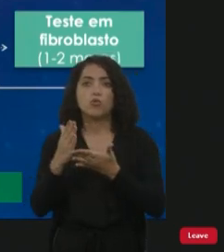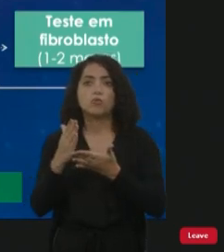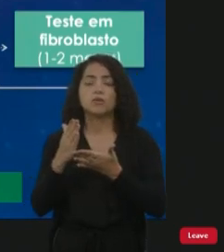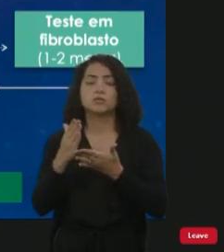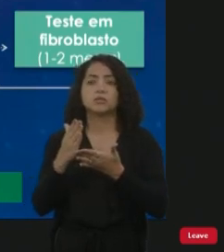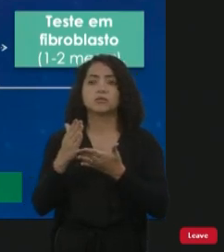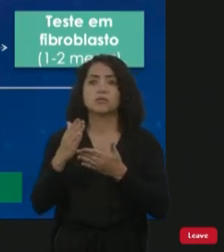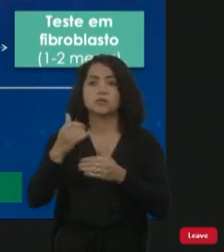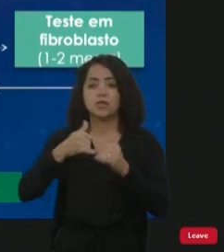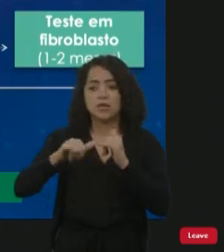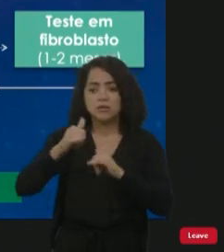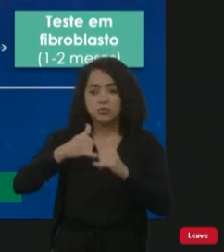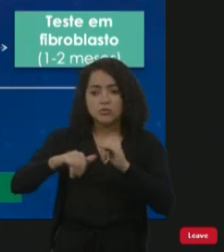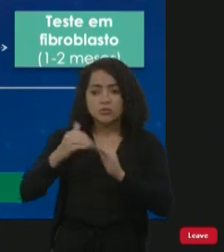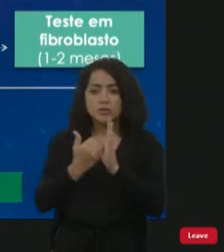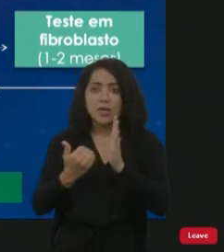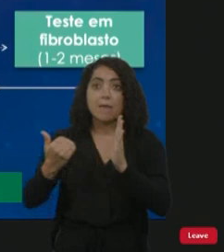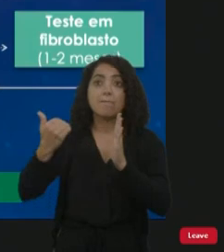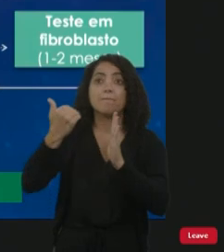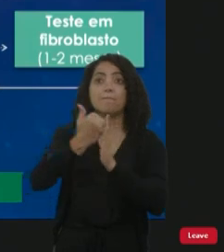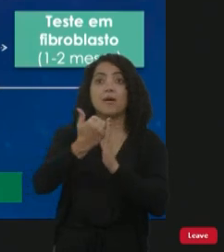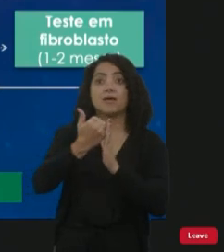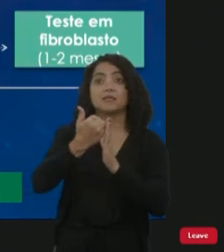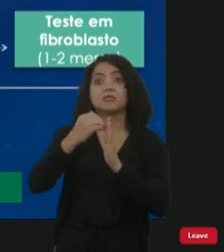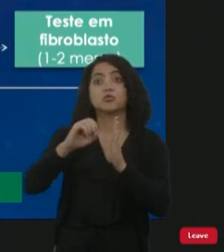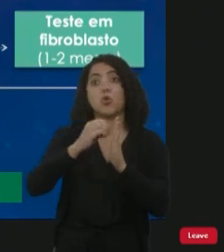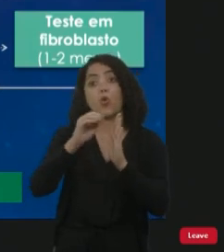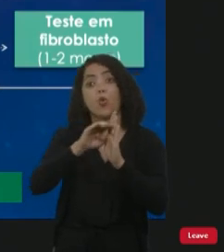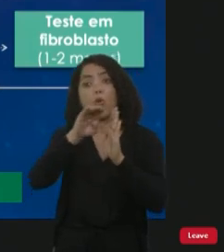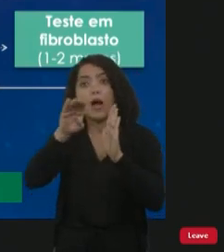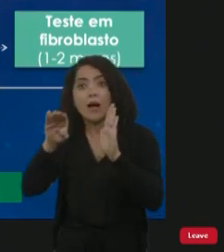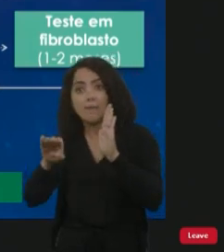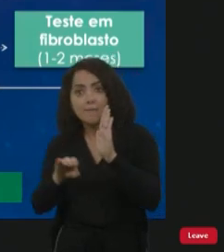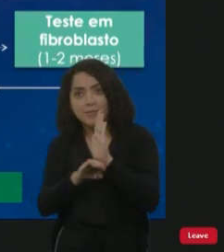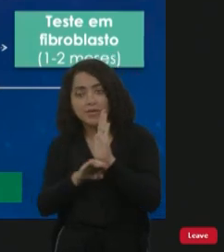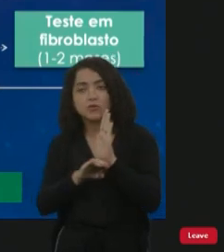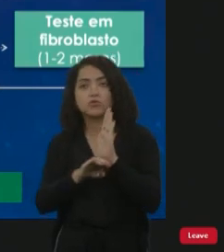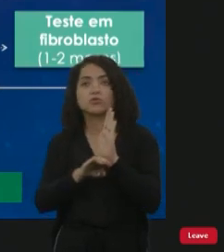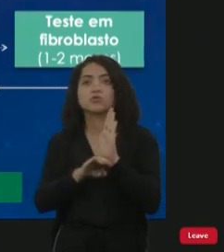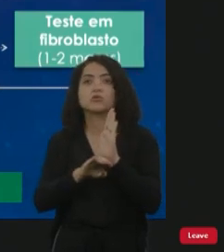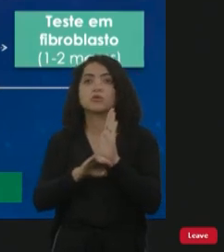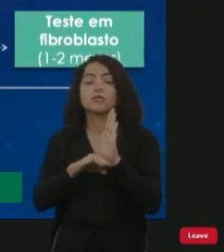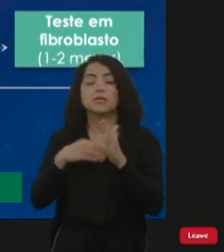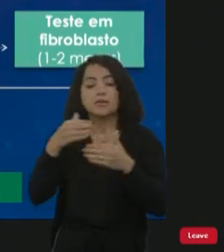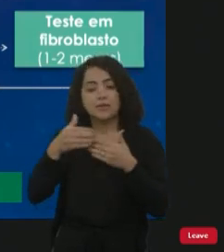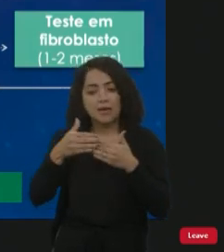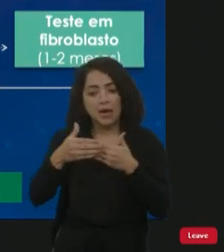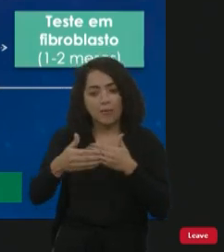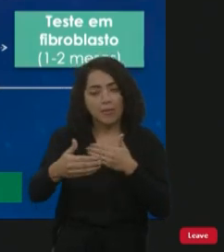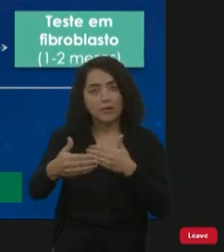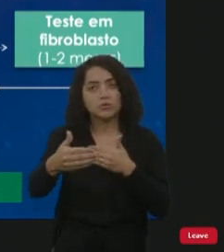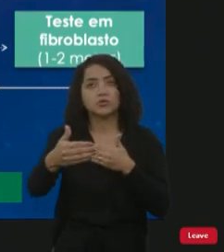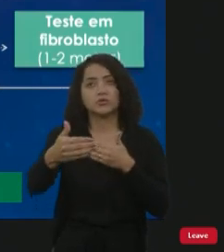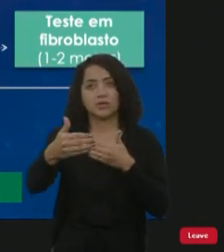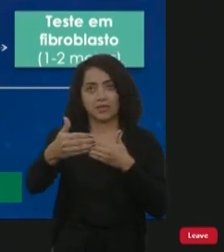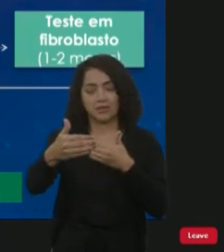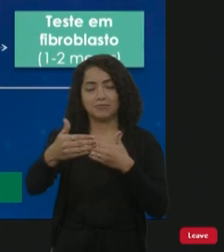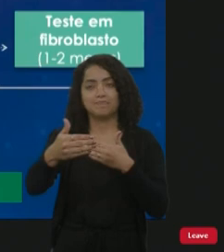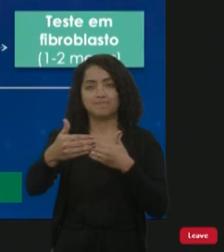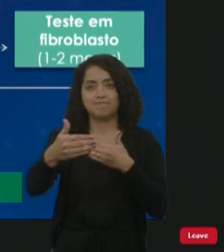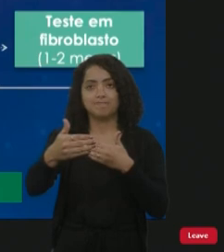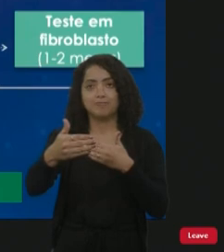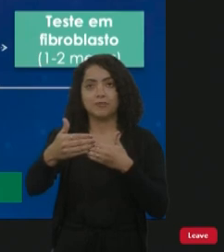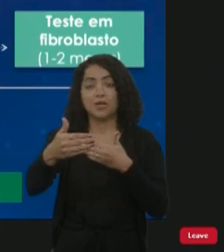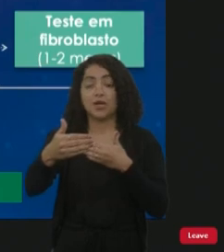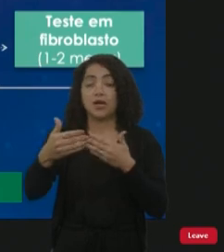Substância está a mais do que o esperado ou está a menos do que o esperado, e a partir daí eu vou fazer